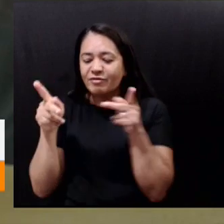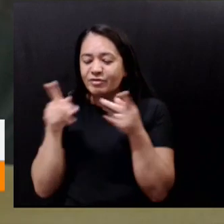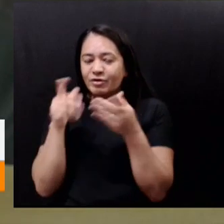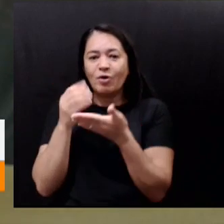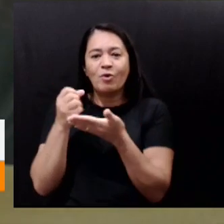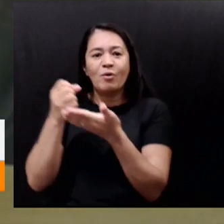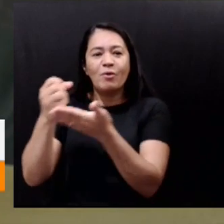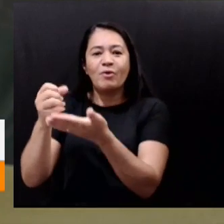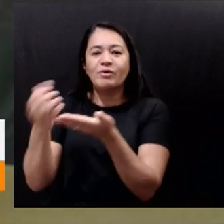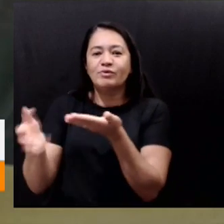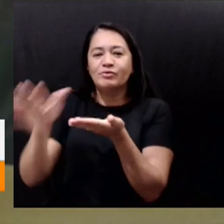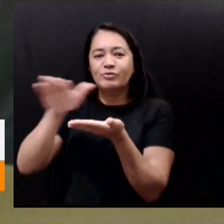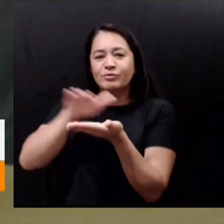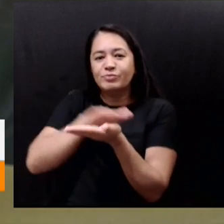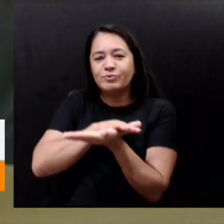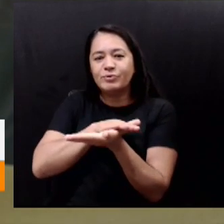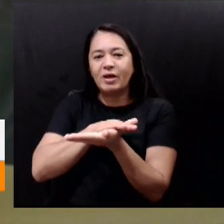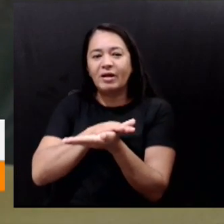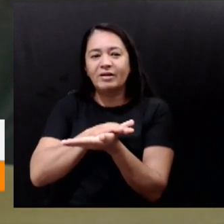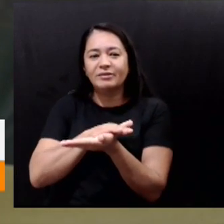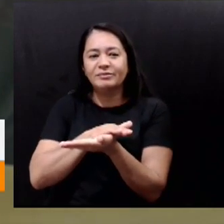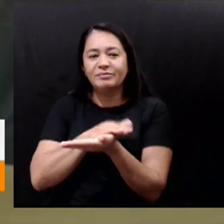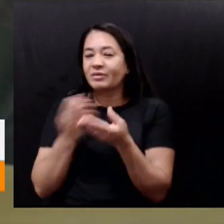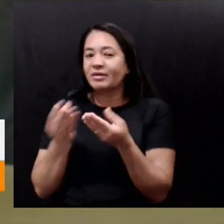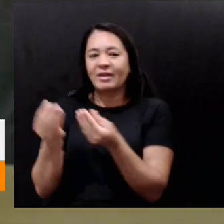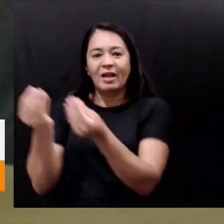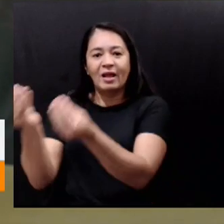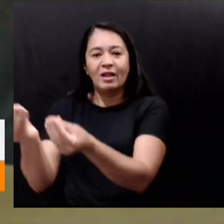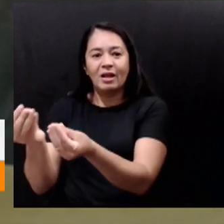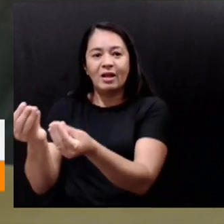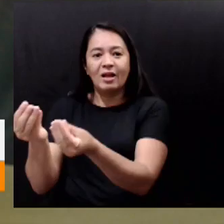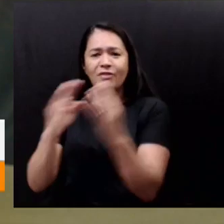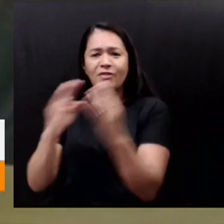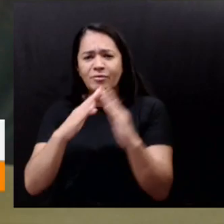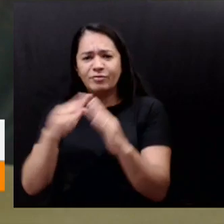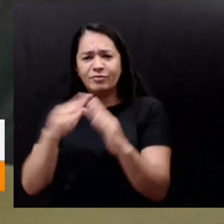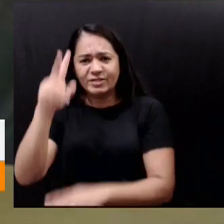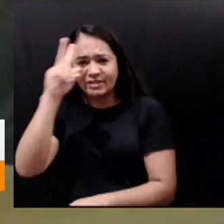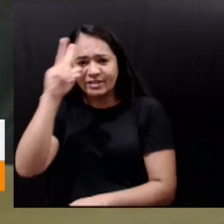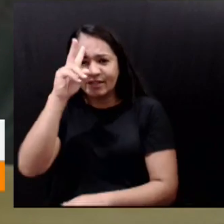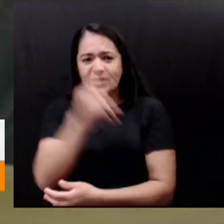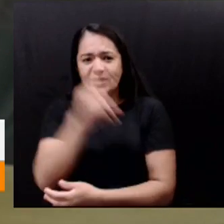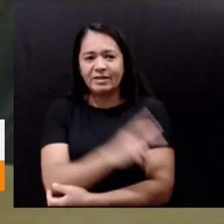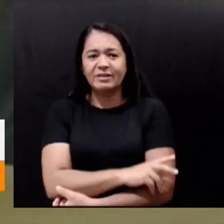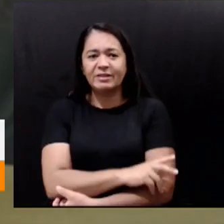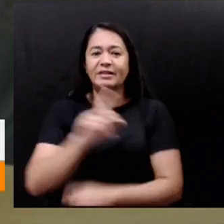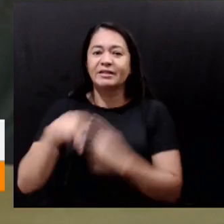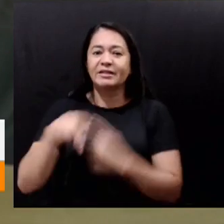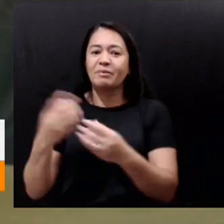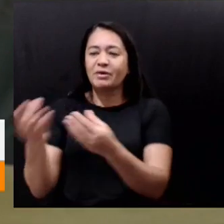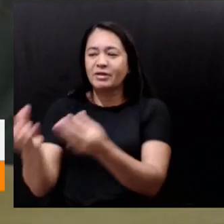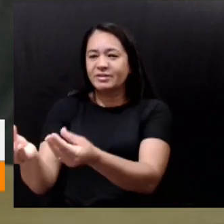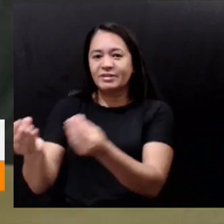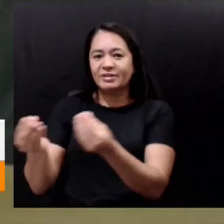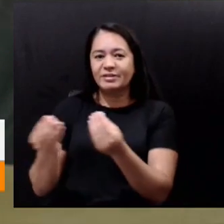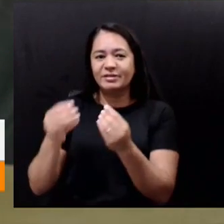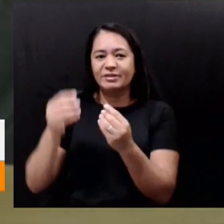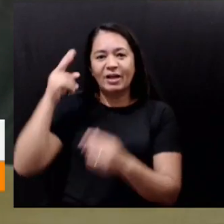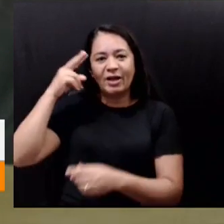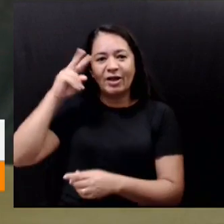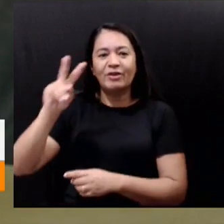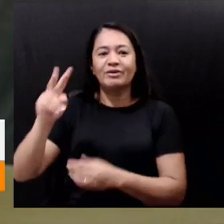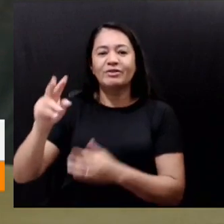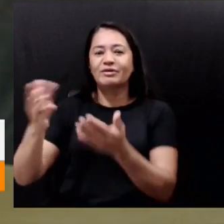prato em cima, né? Entregava para o vizinho. Você lembra disso? E aí o vizinho devolvia, mas depois de uns 2 dias, com o prato